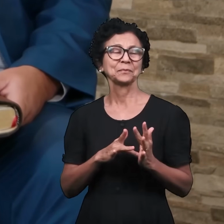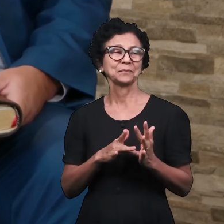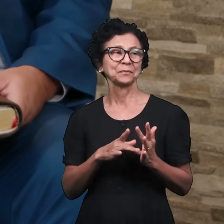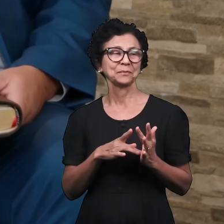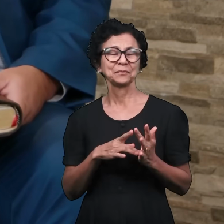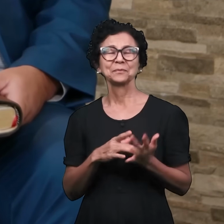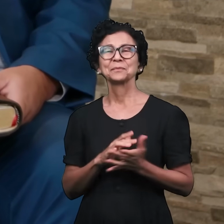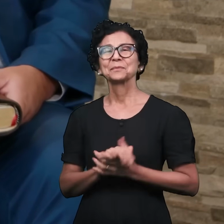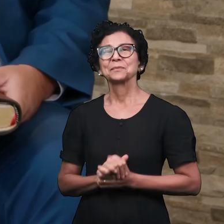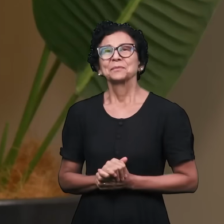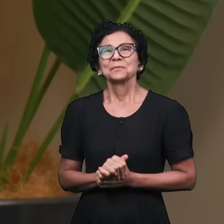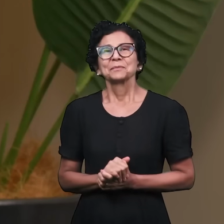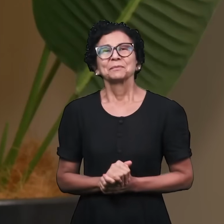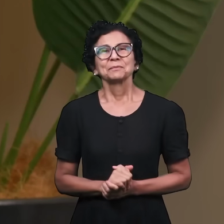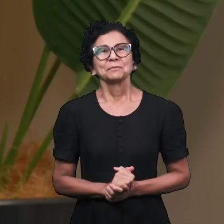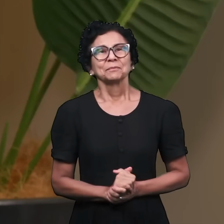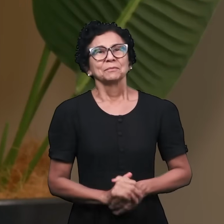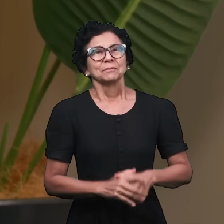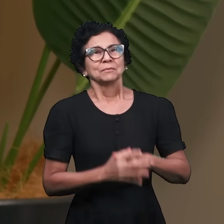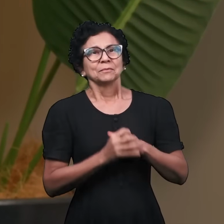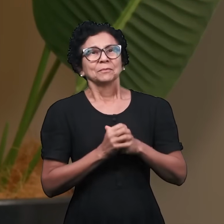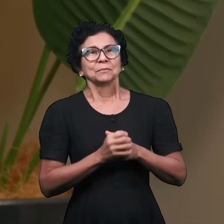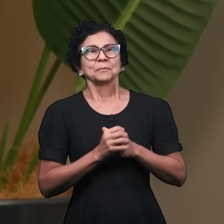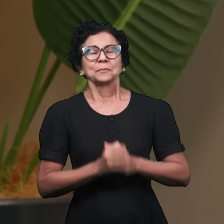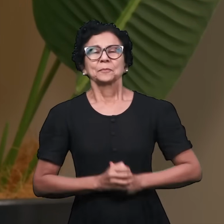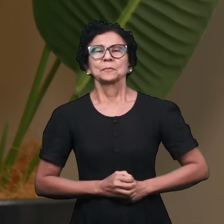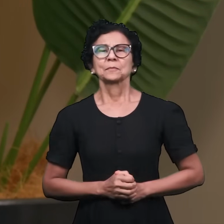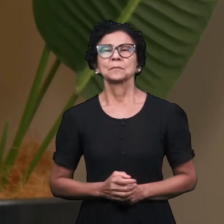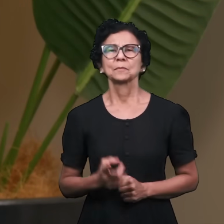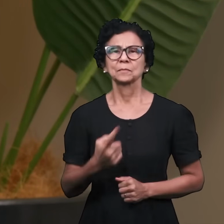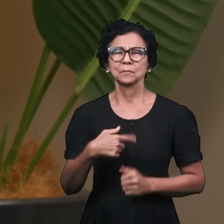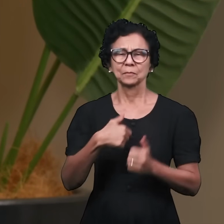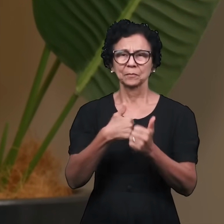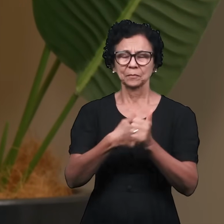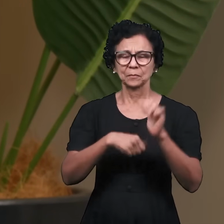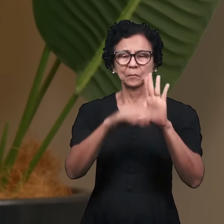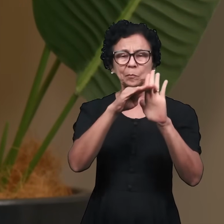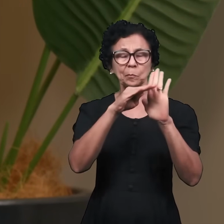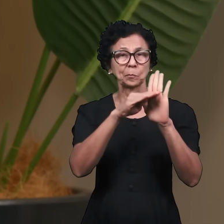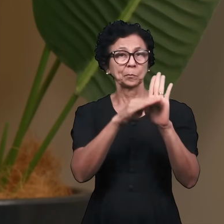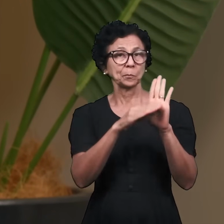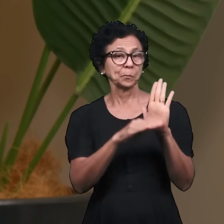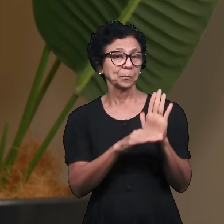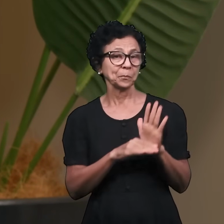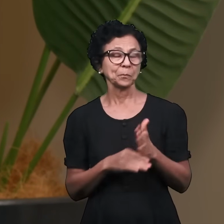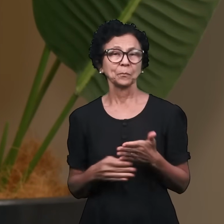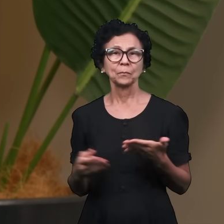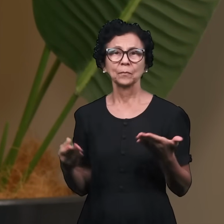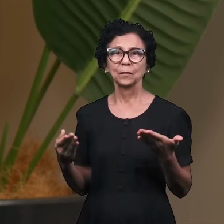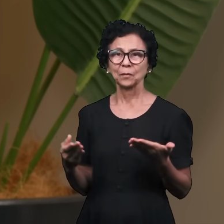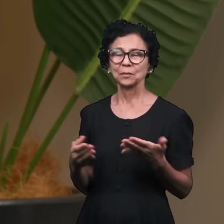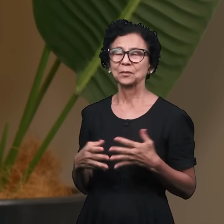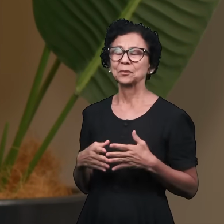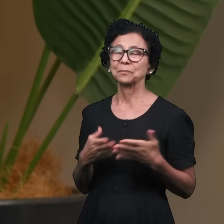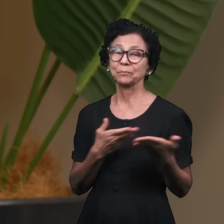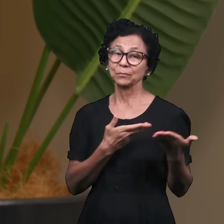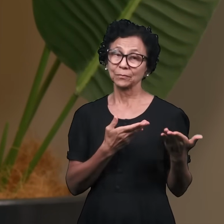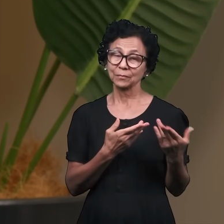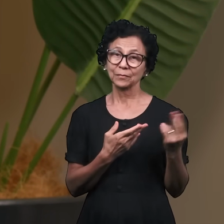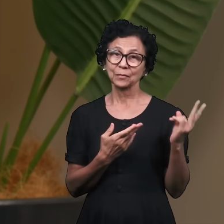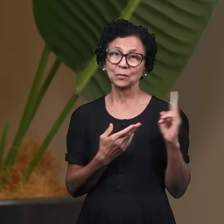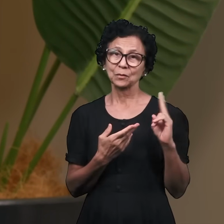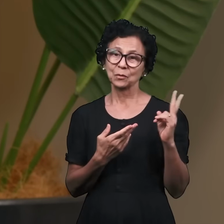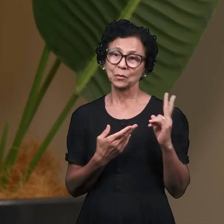Fernando, uma alegria estar aqui. Amém. Os companheiros têm participado conosco deste programa e hoje vão contribuir também com